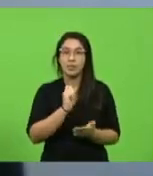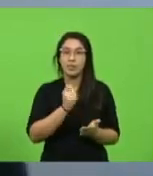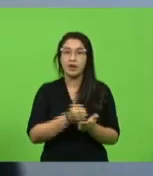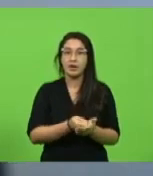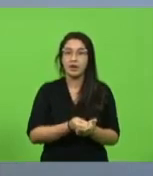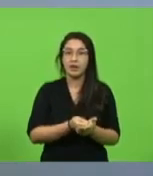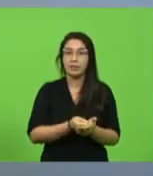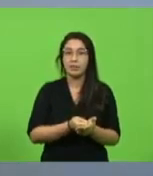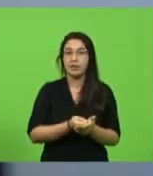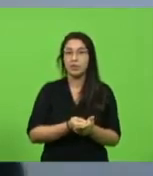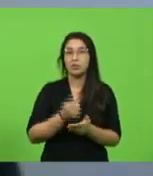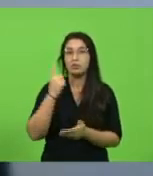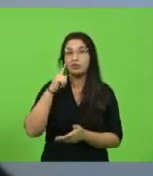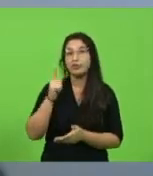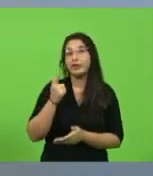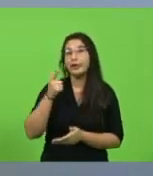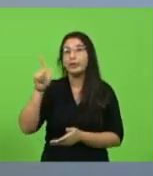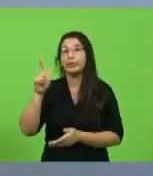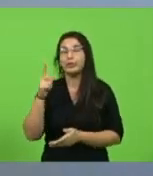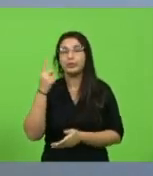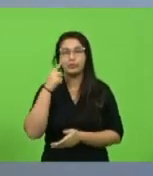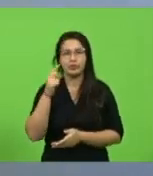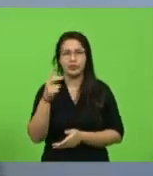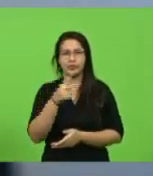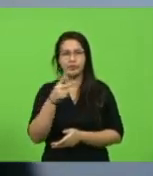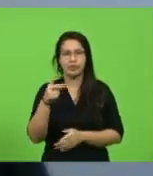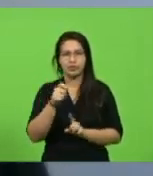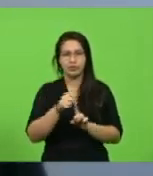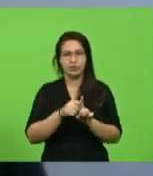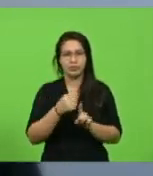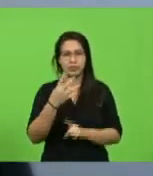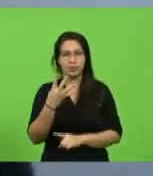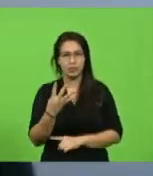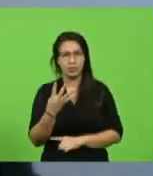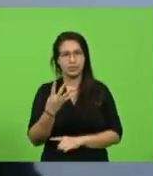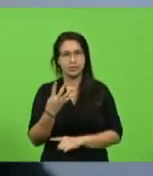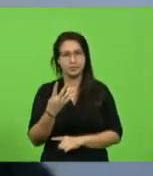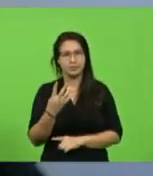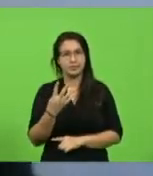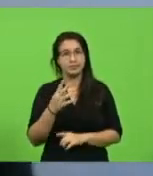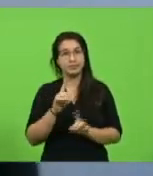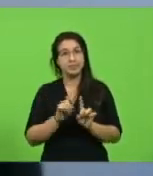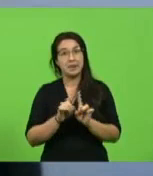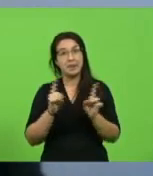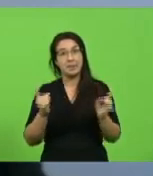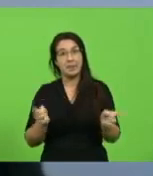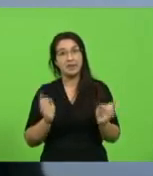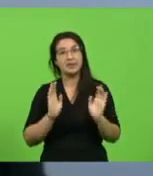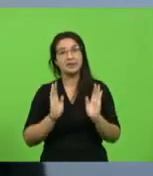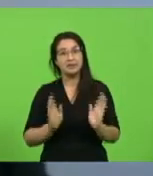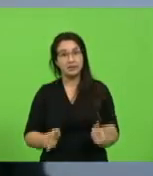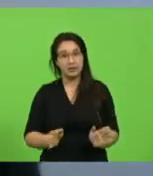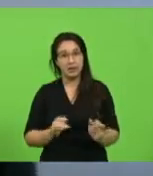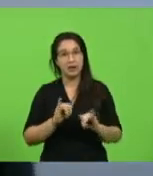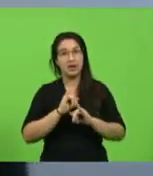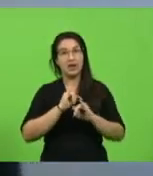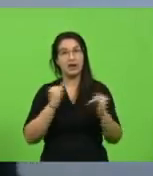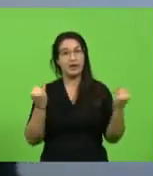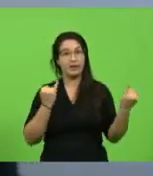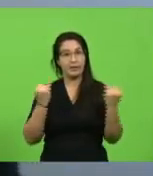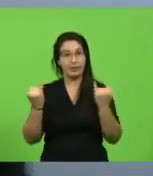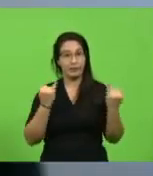nova data, no dia 22/4. Todavia, conforme já destacado, a informação prestada